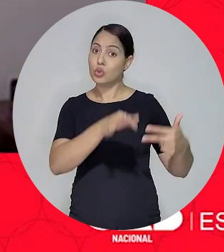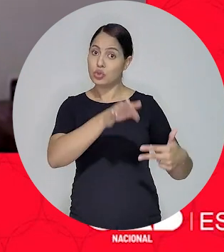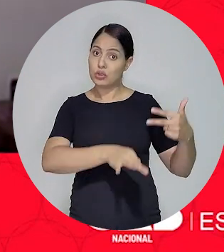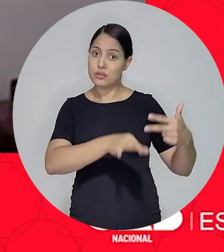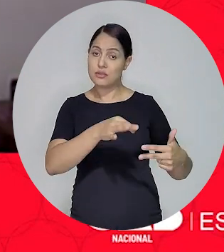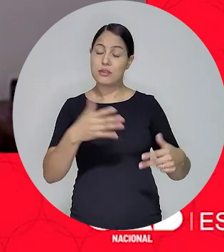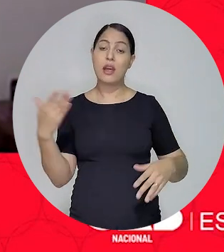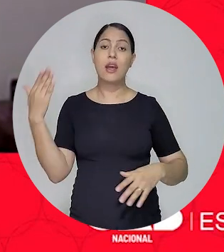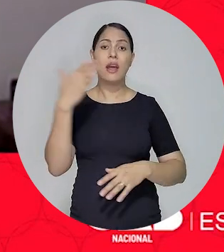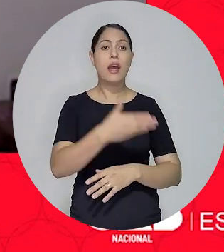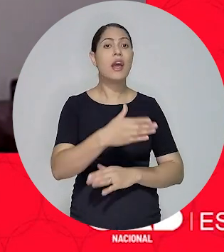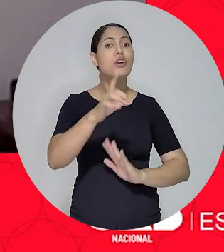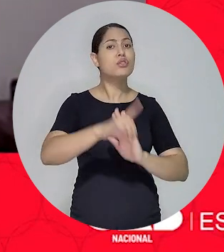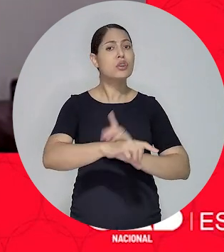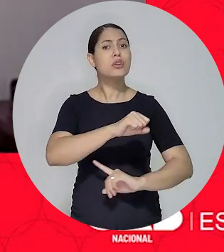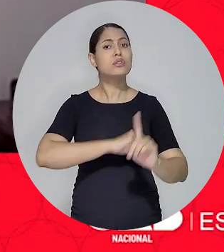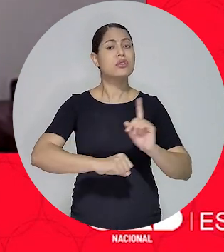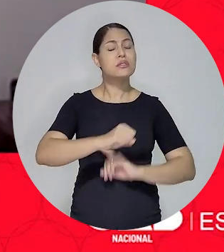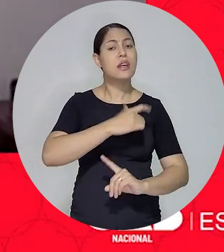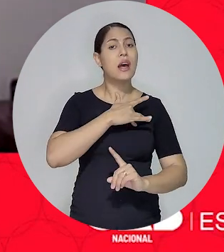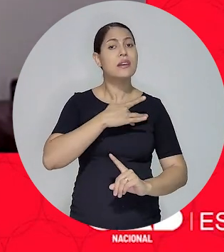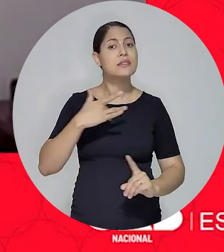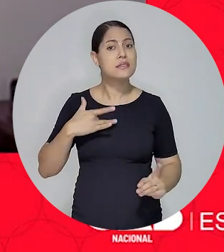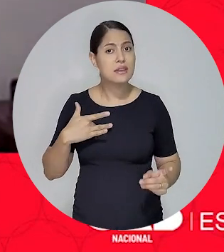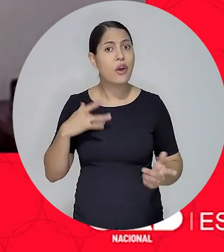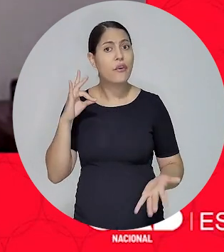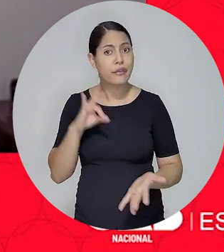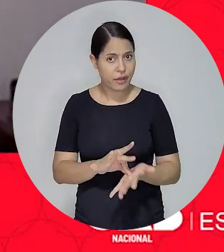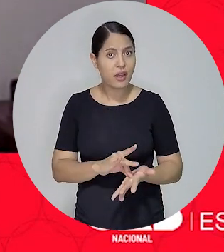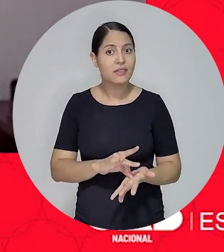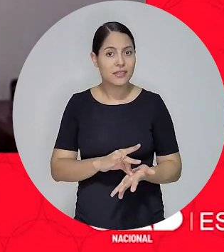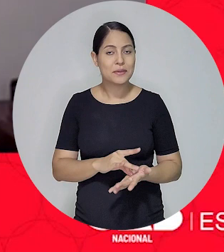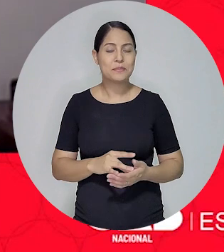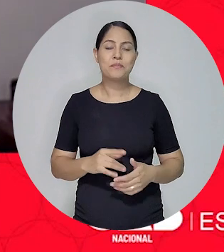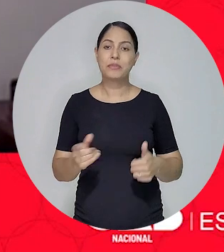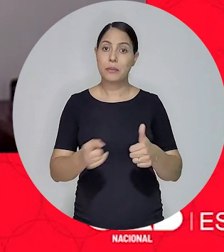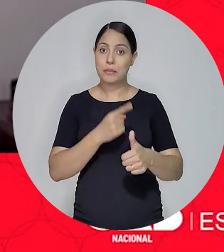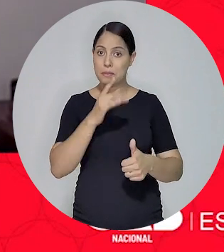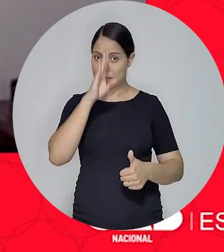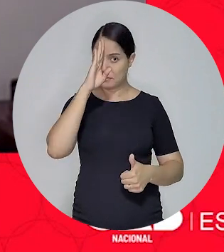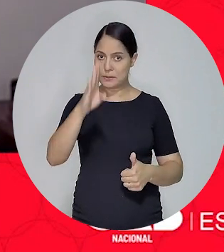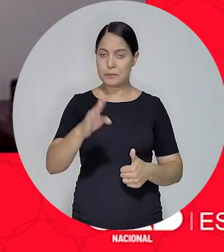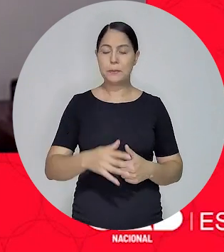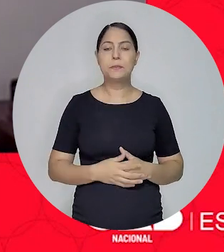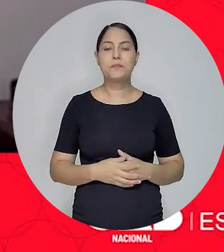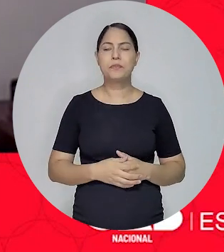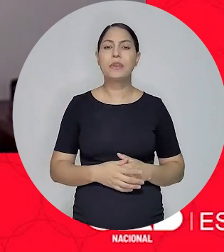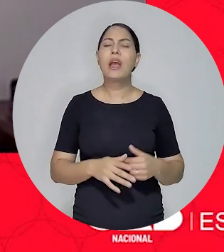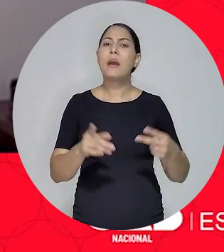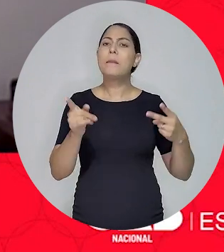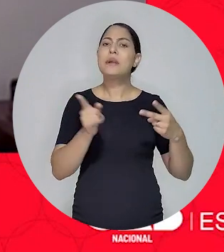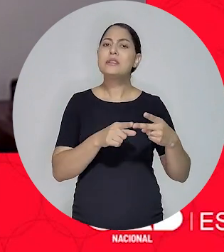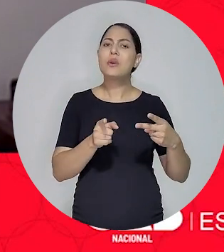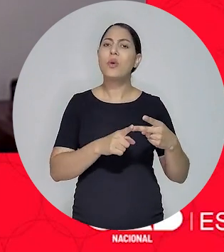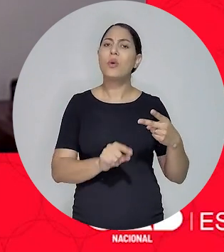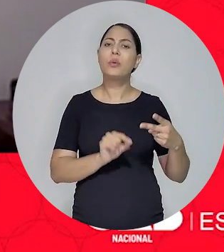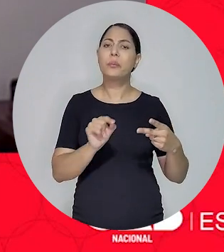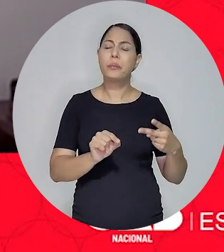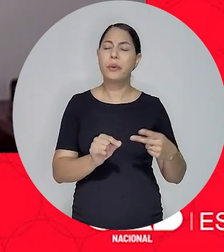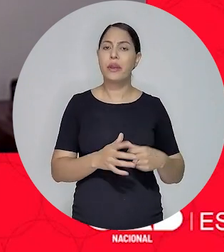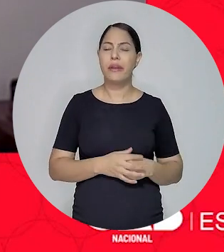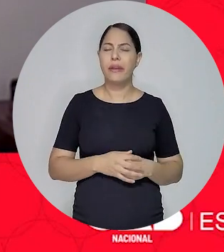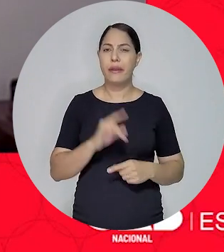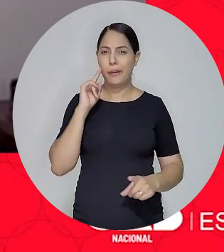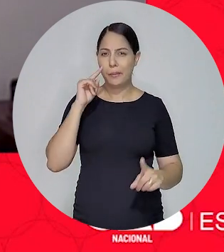em recorrer ao Poder Judiciário como forma de efetivar direitos sociais, a saúde, certamente em primeiro lugar. Mas tem uma